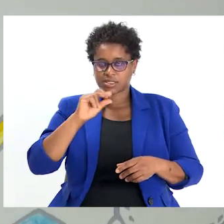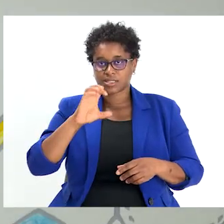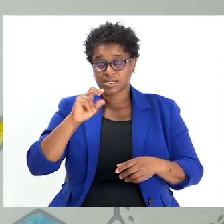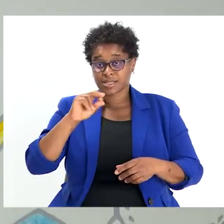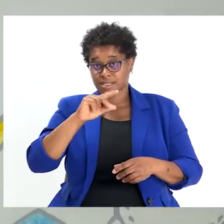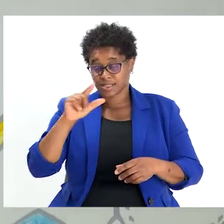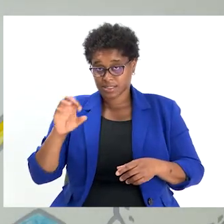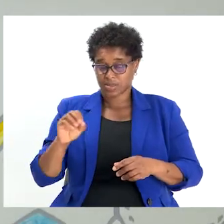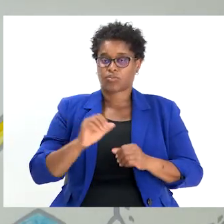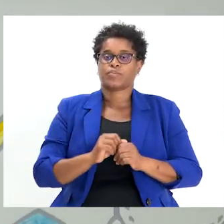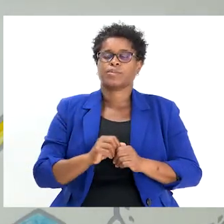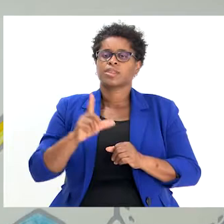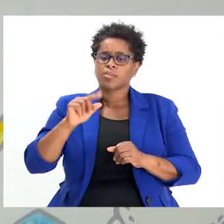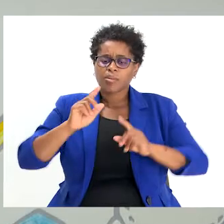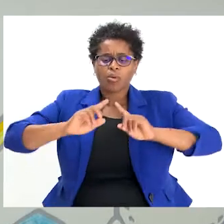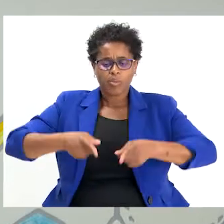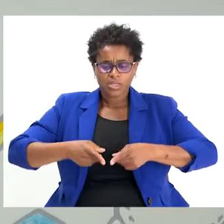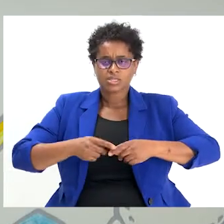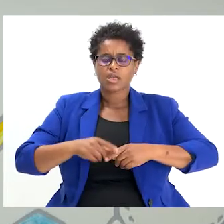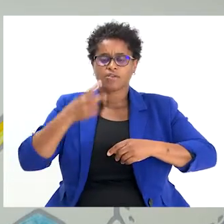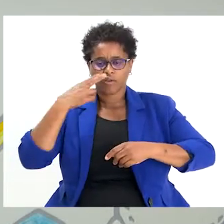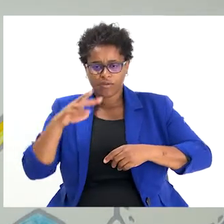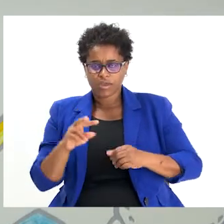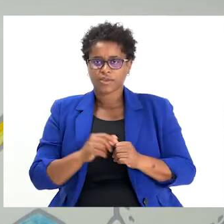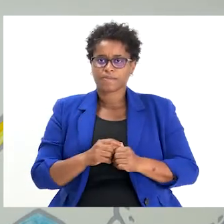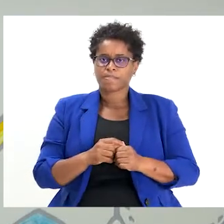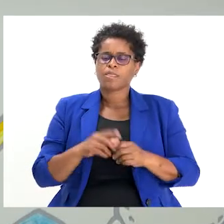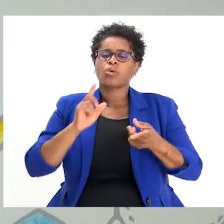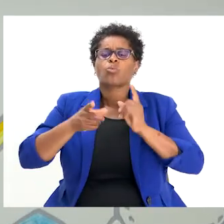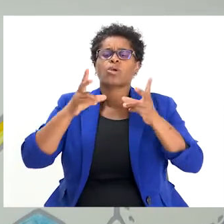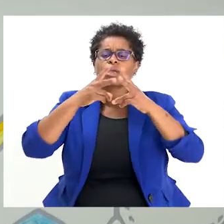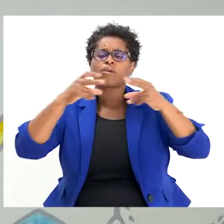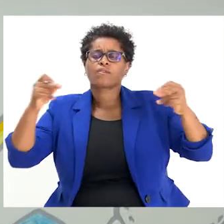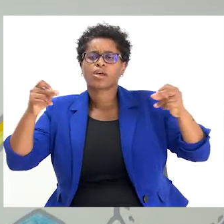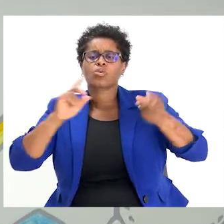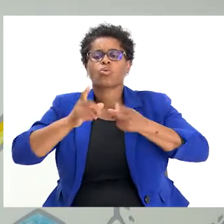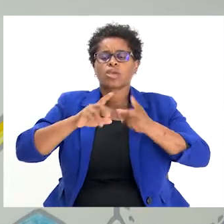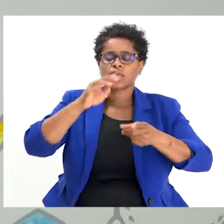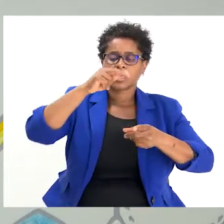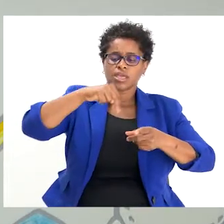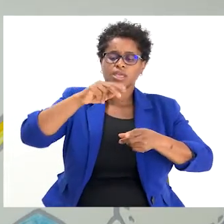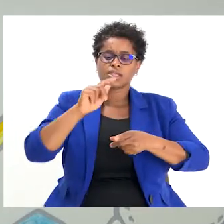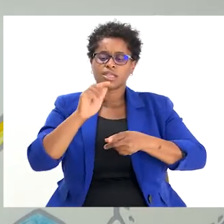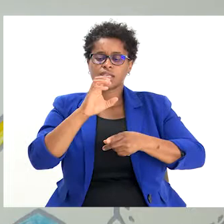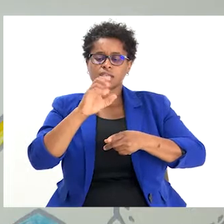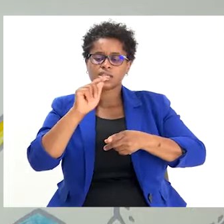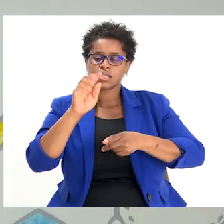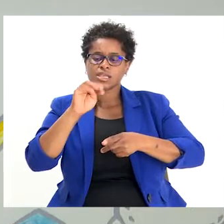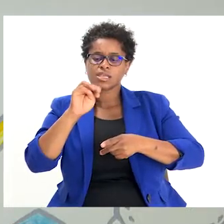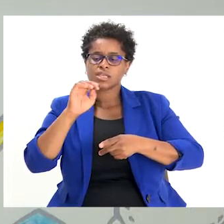Para começar, vamos ver o conceito de necessidade. Com